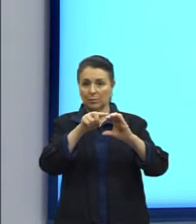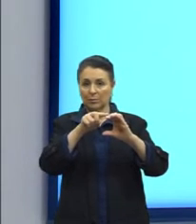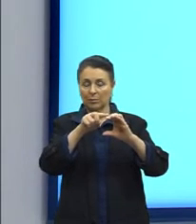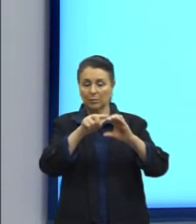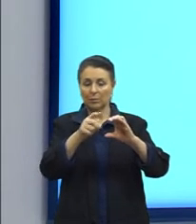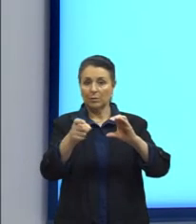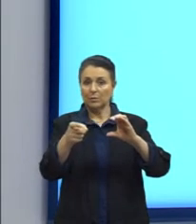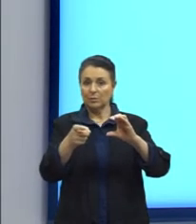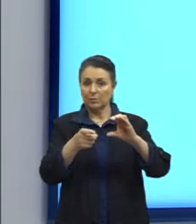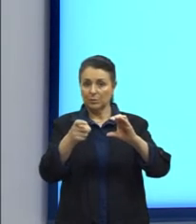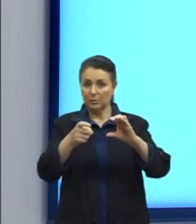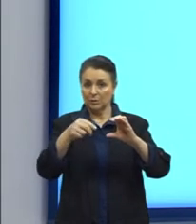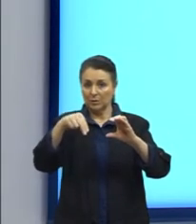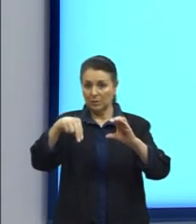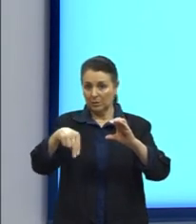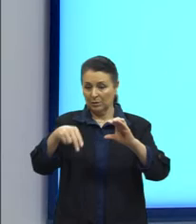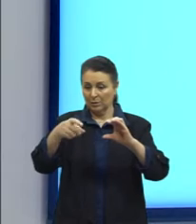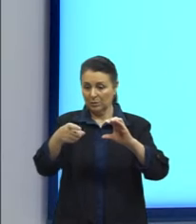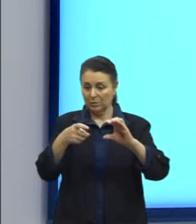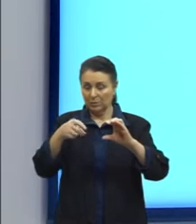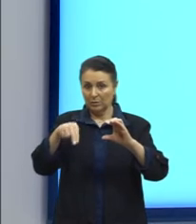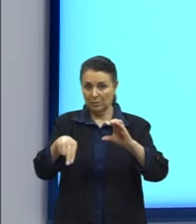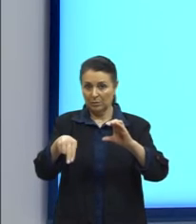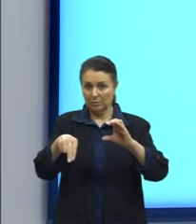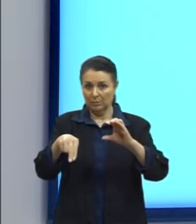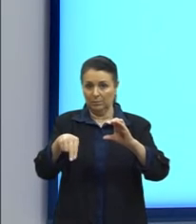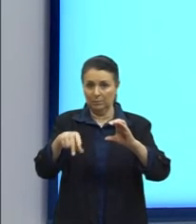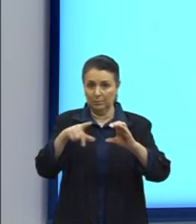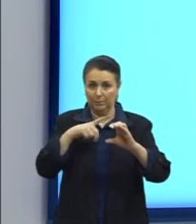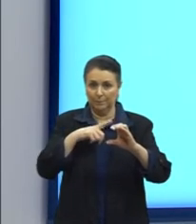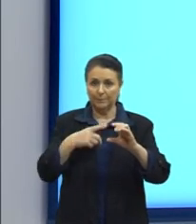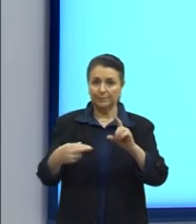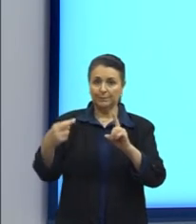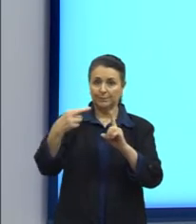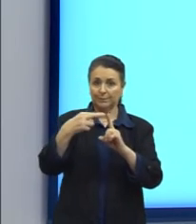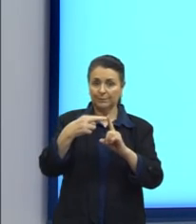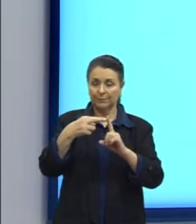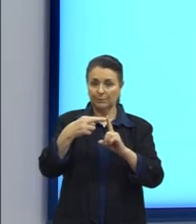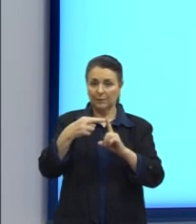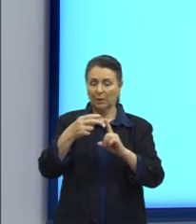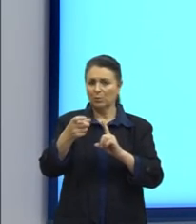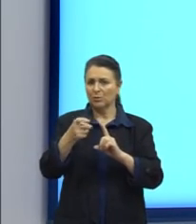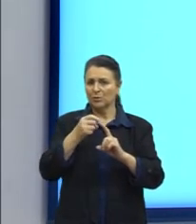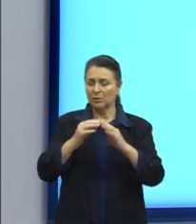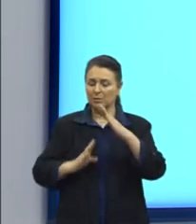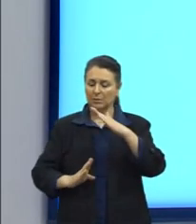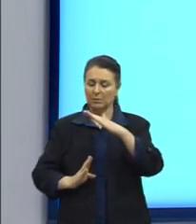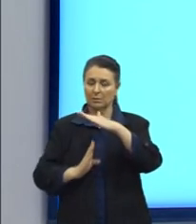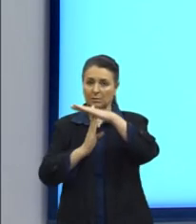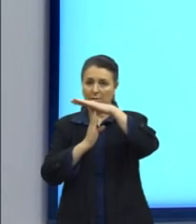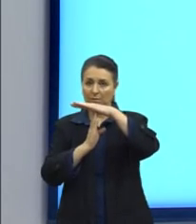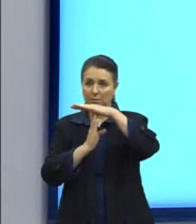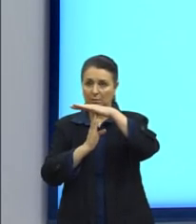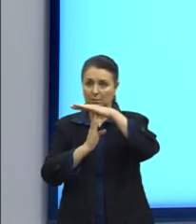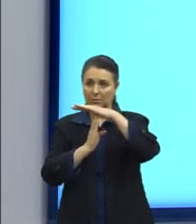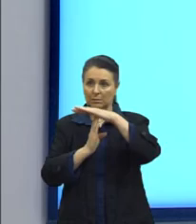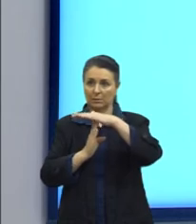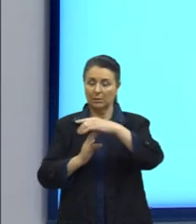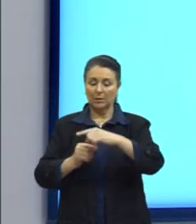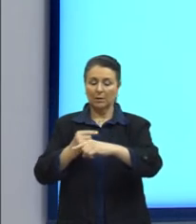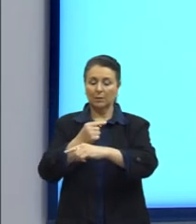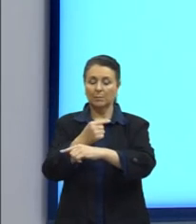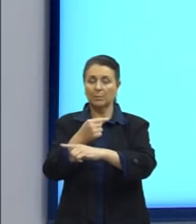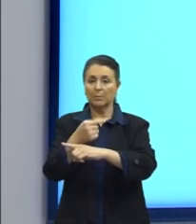de x n fazendo referência então ao x máximo certo e aqui menos